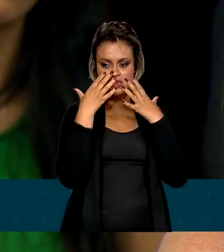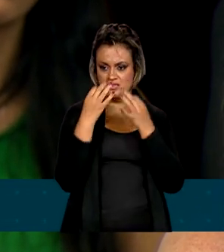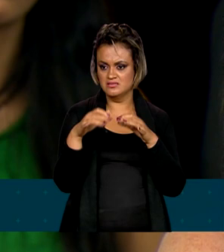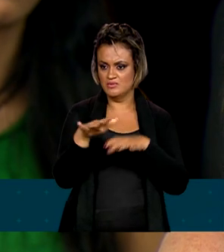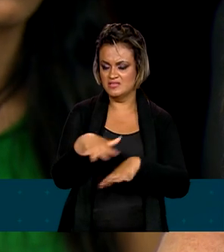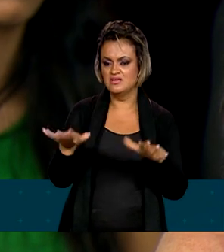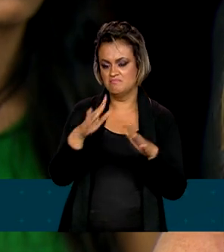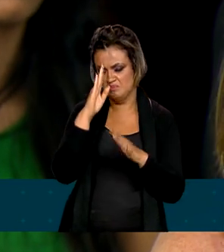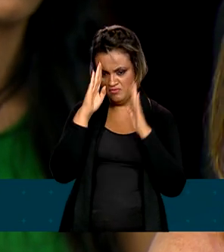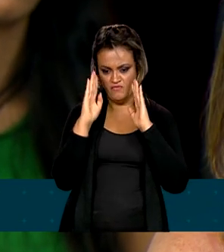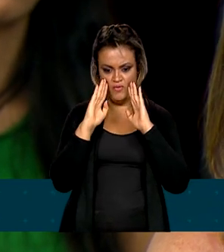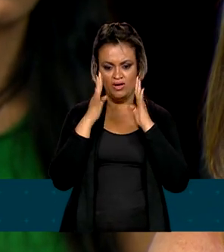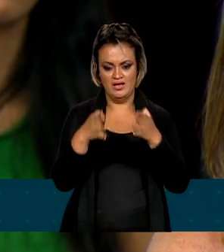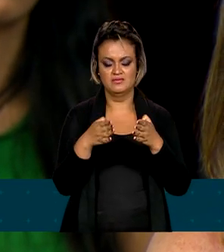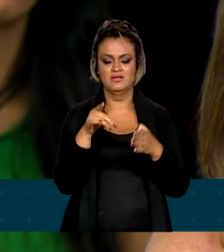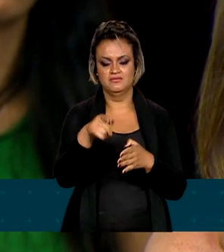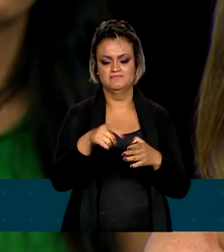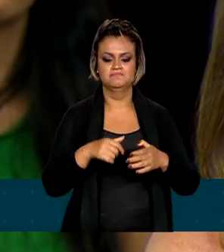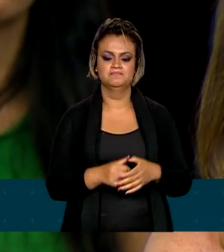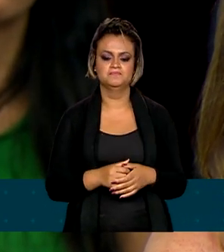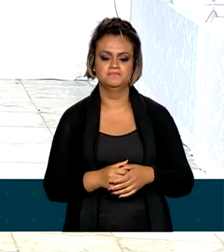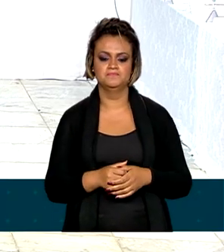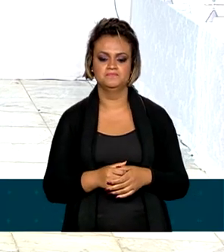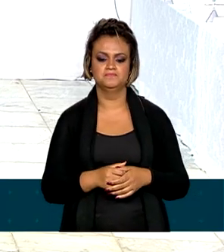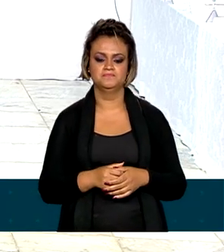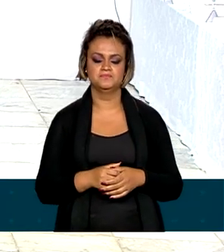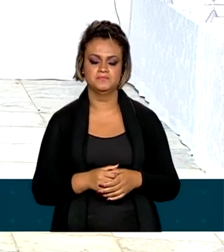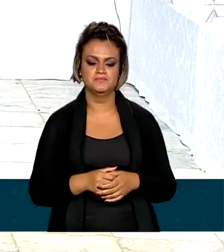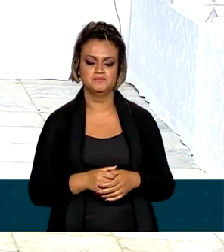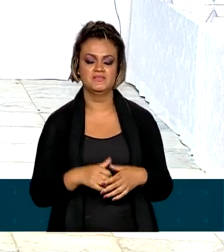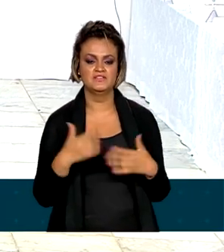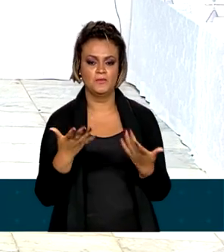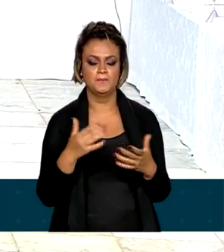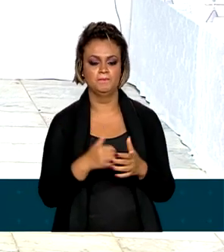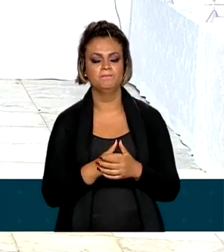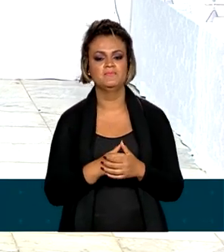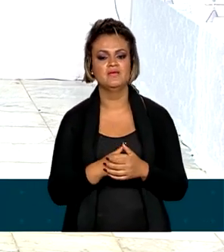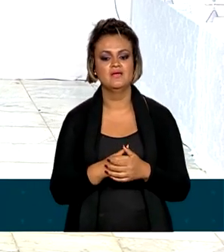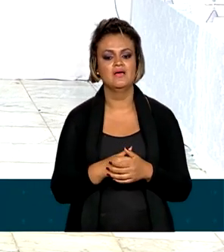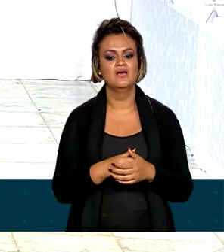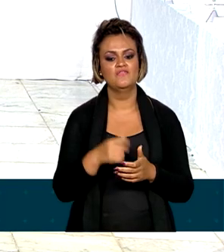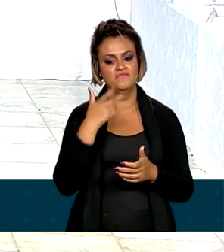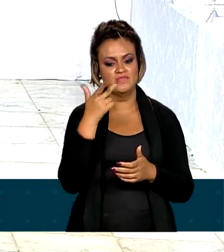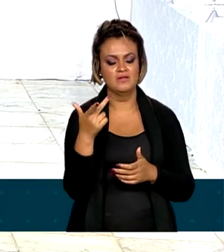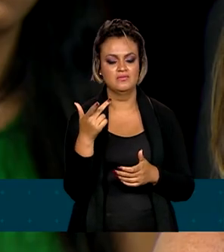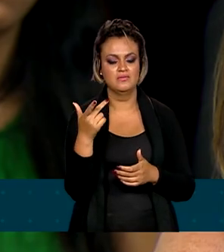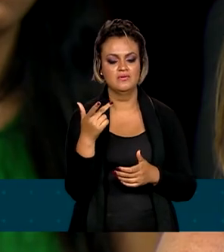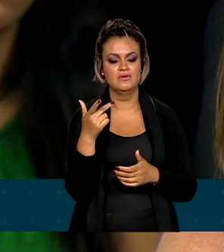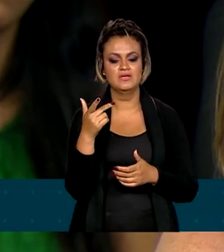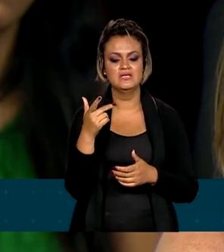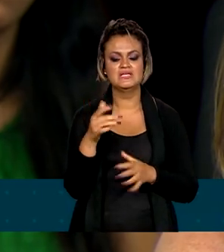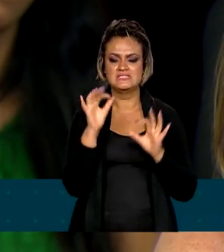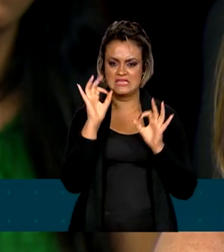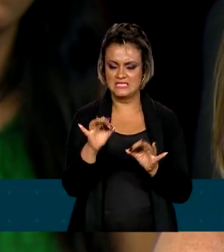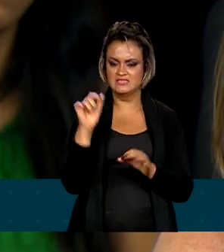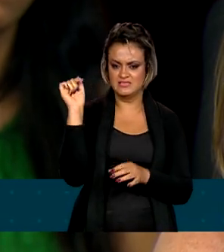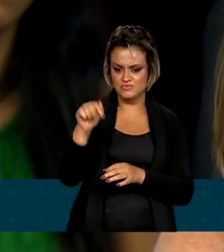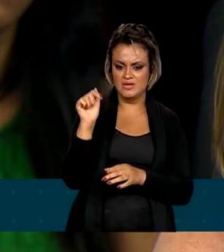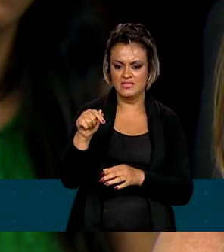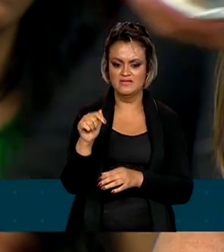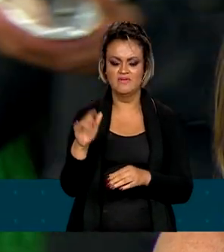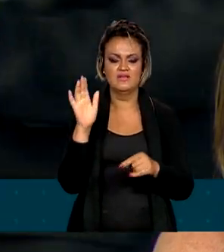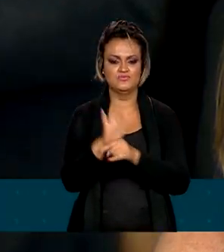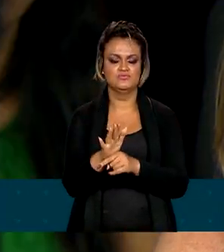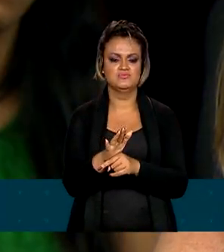e priorização a ações como essas. Então, faço questão aqui de destacar, tenho certeza que essa ferramenta vai